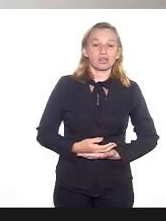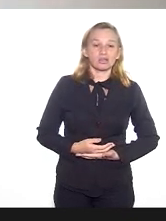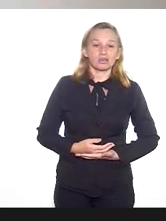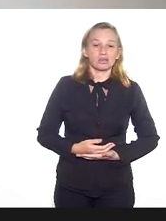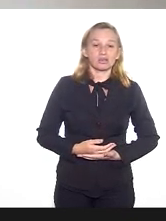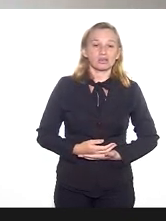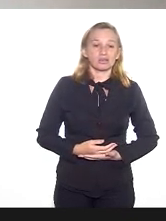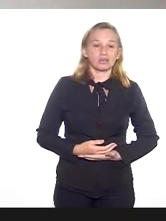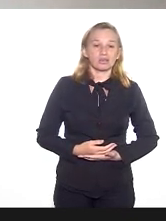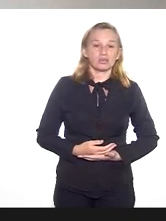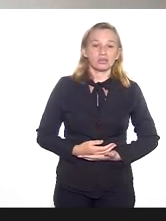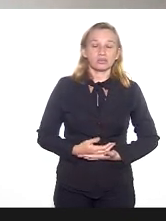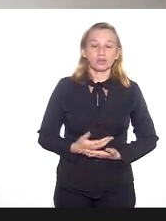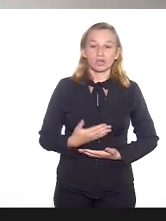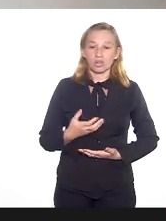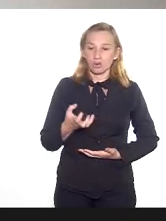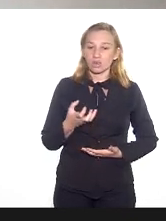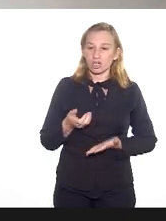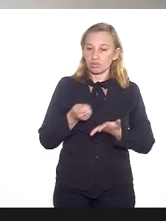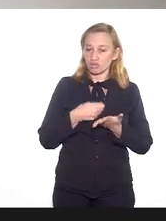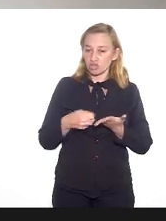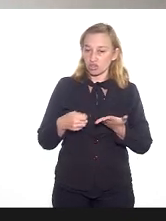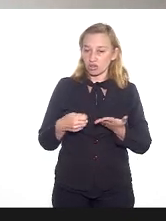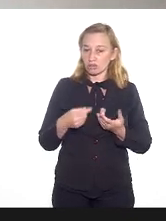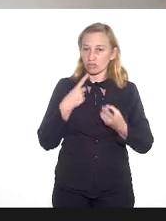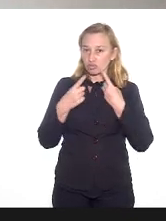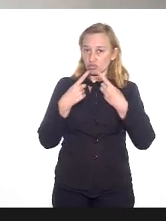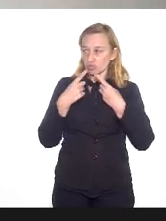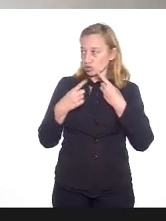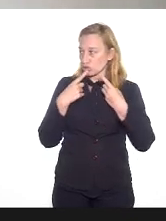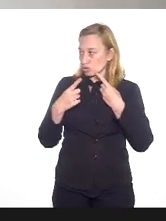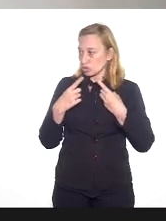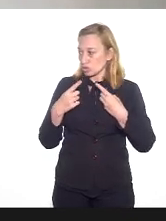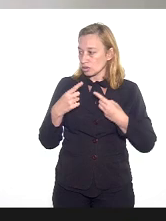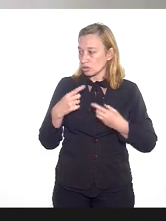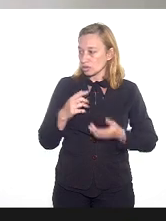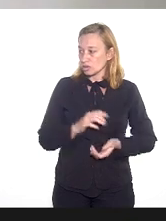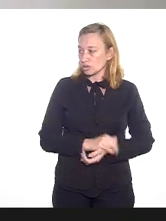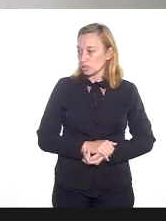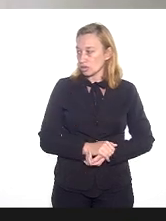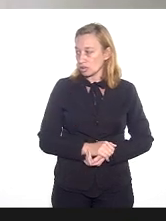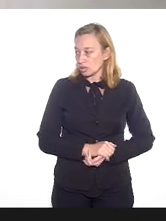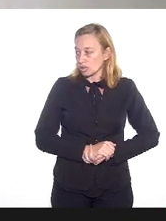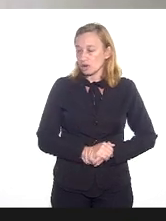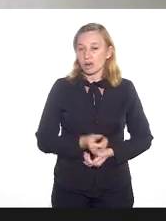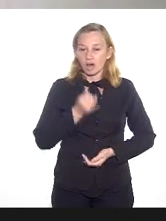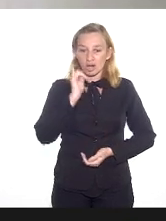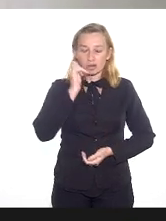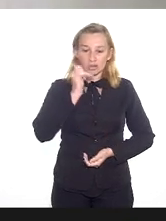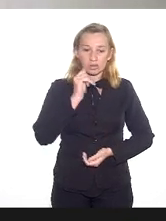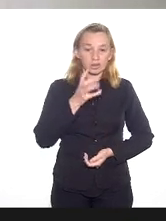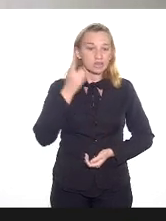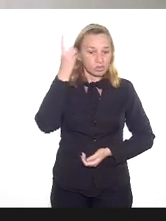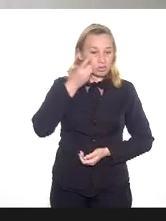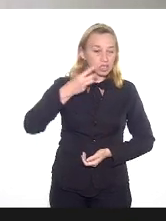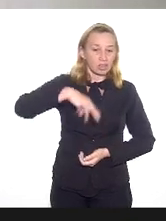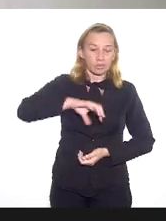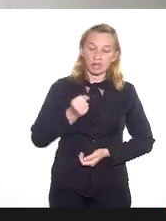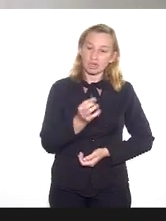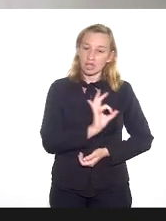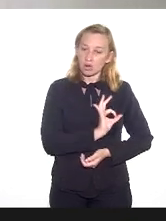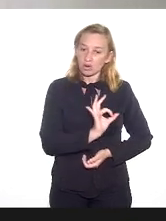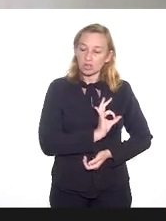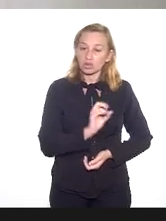Queria me inscrever para debater os relatórios e abrir a inscrição, já pegando aqui a inscrição da deputada Marta Rocha, vou abrir, obviamente, para